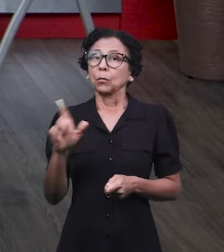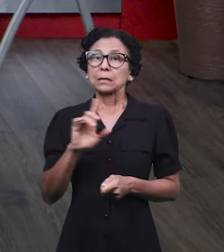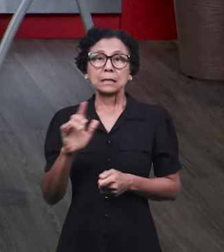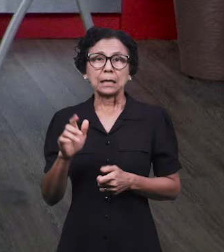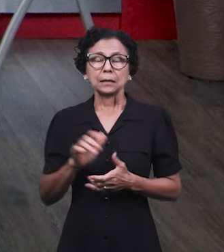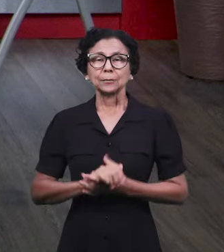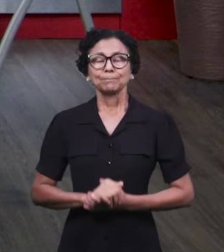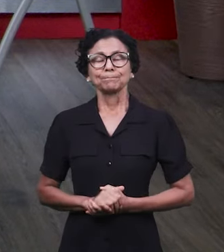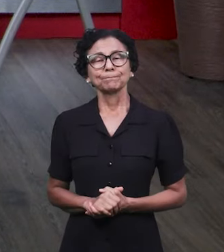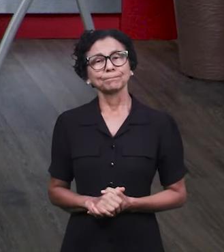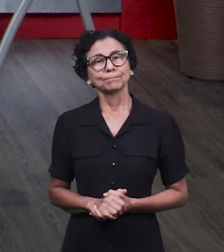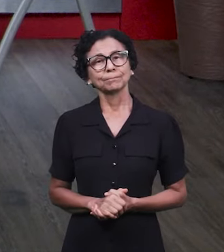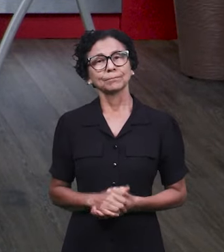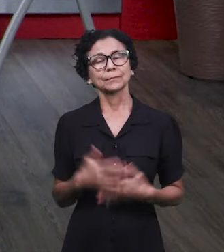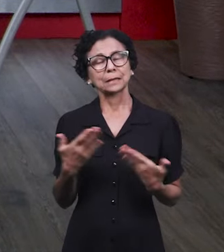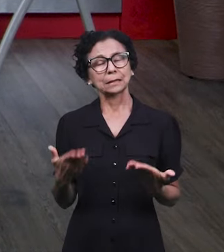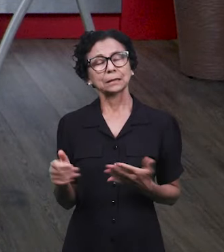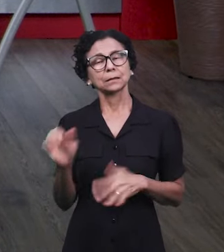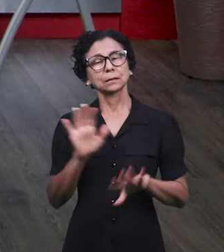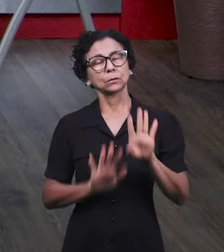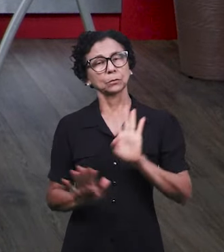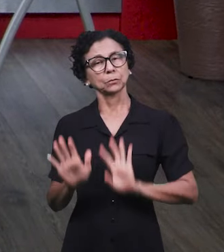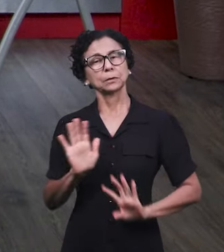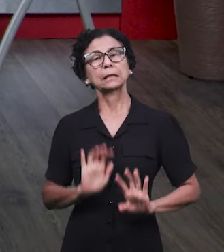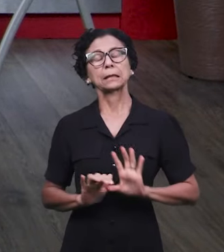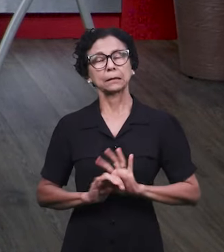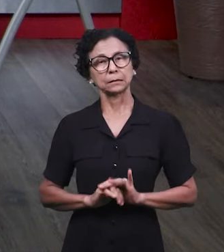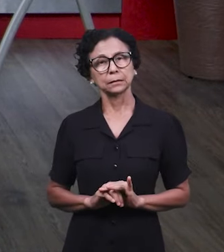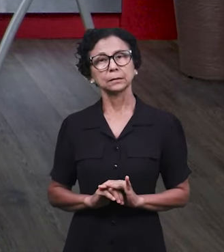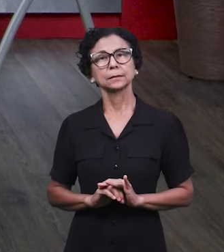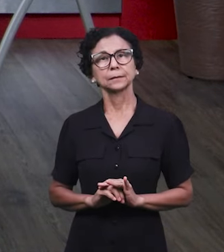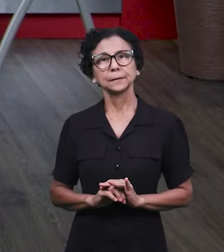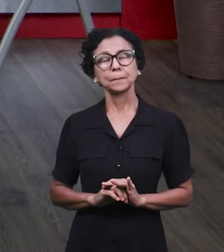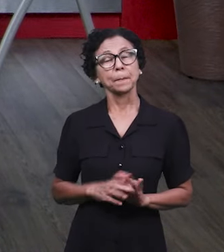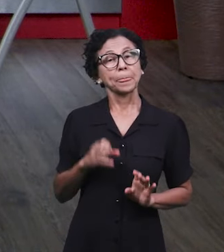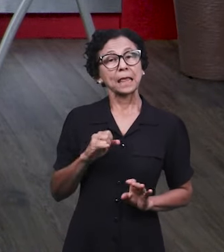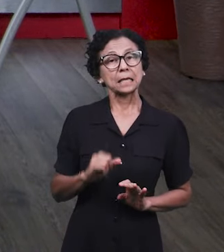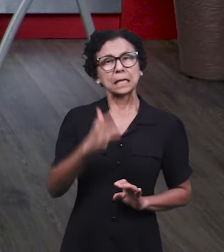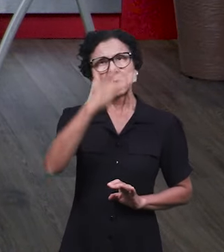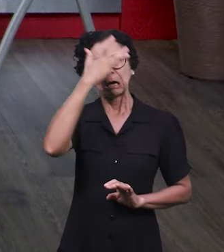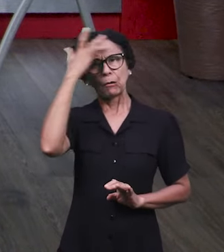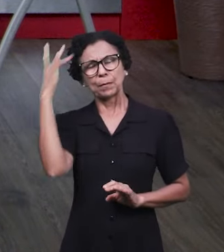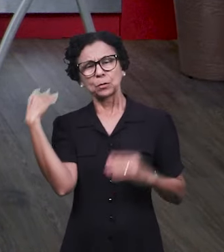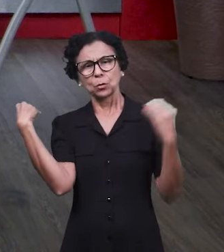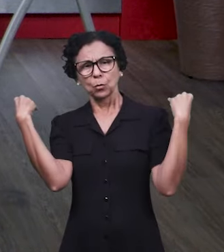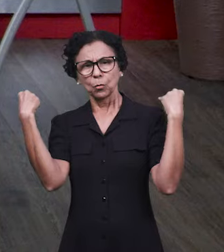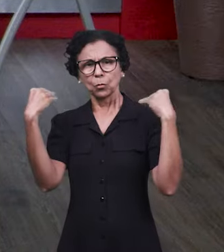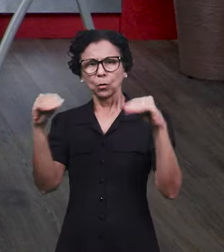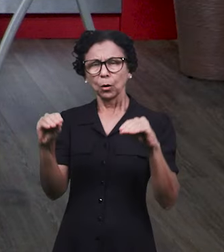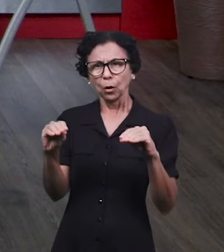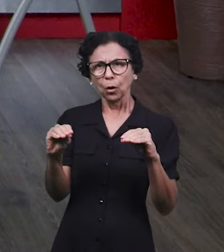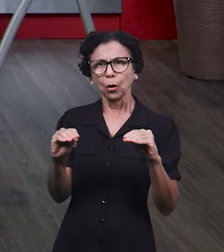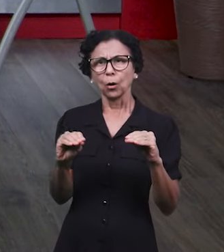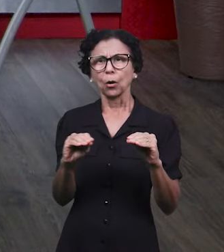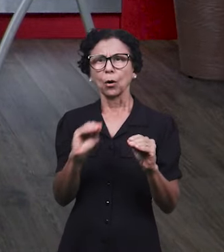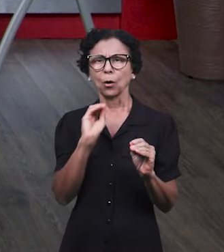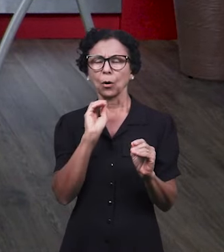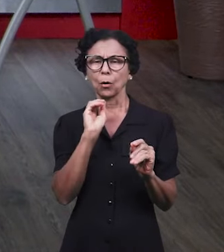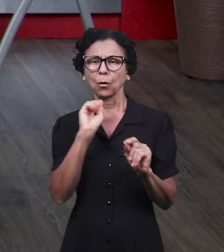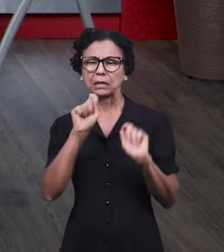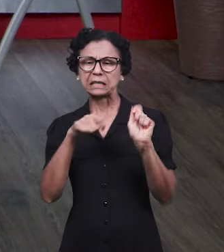repostou então temos ter muito cuidado porque até se alguém posta ou fala ou de ignorância ou como uma